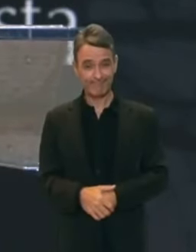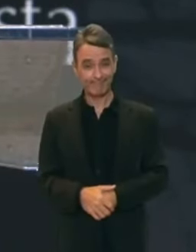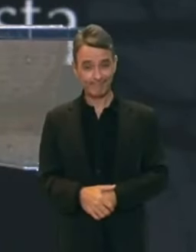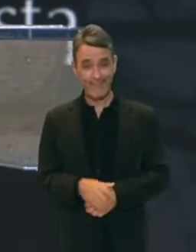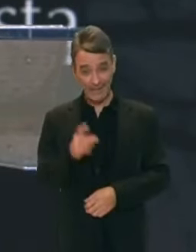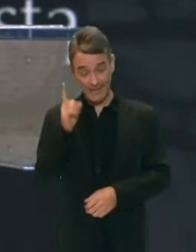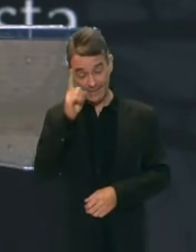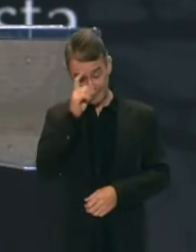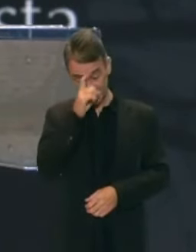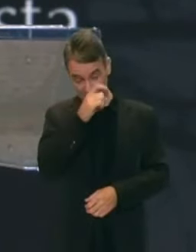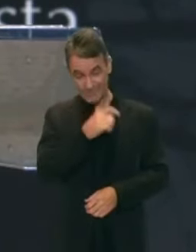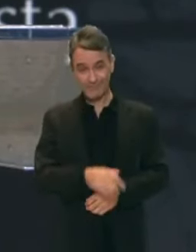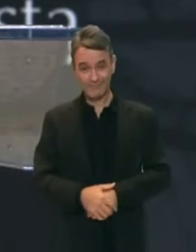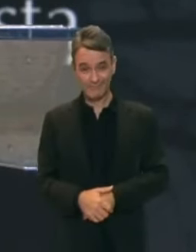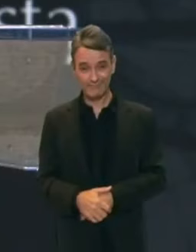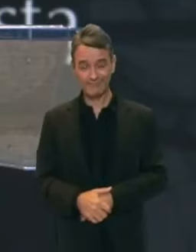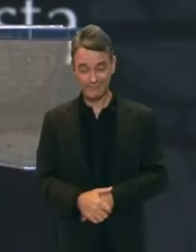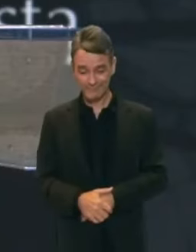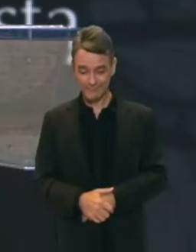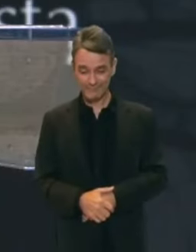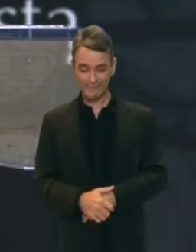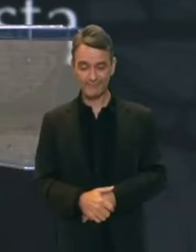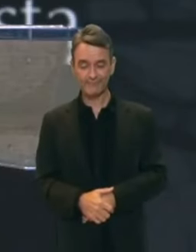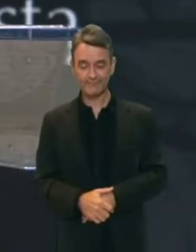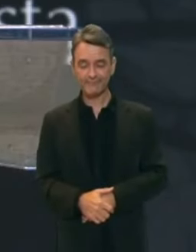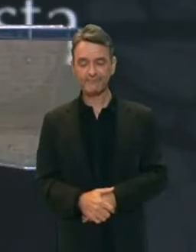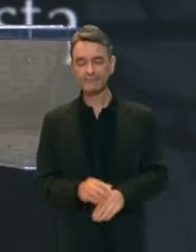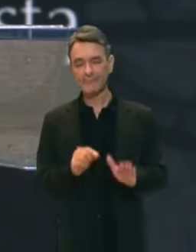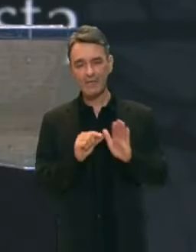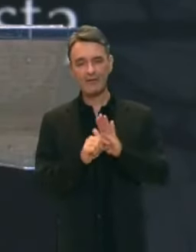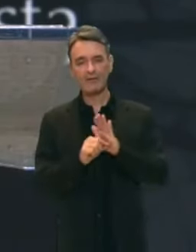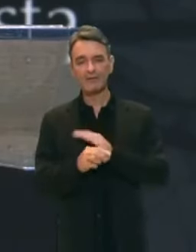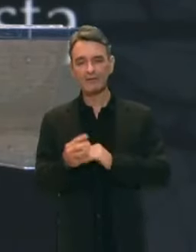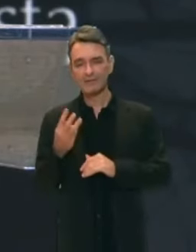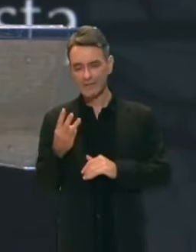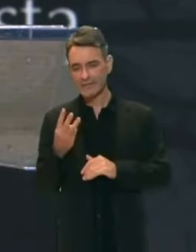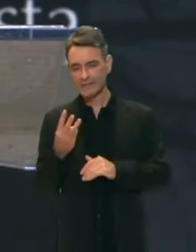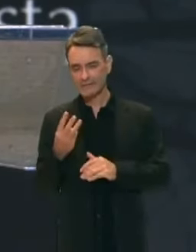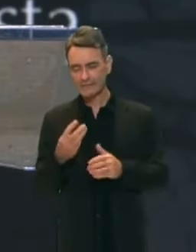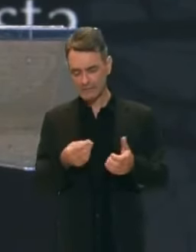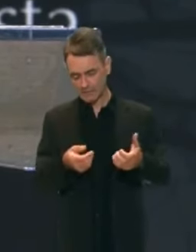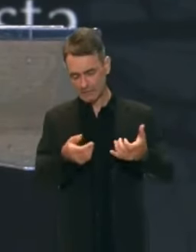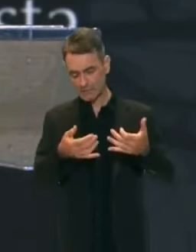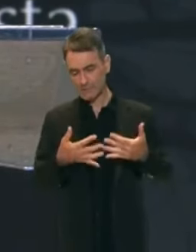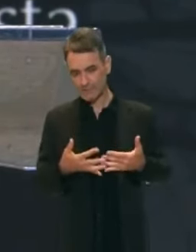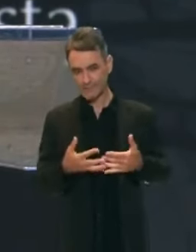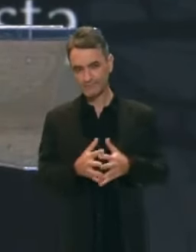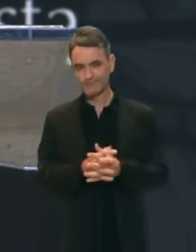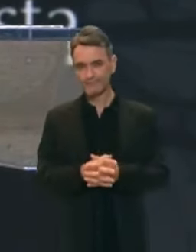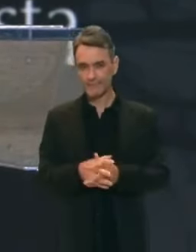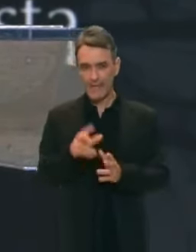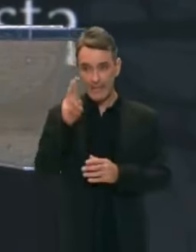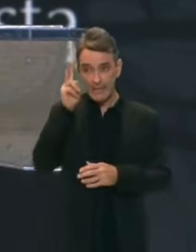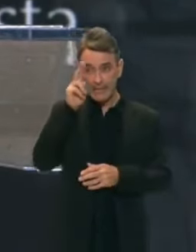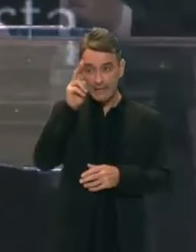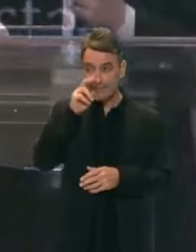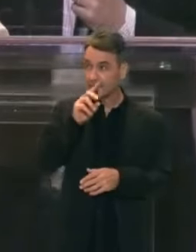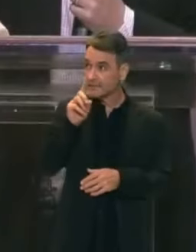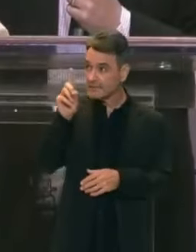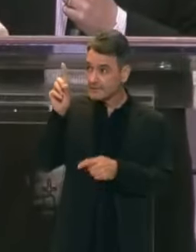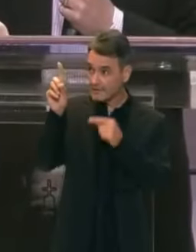é difícil. O versículo 3 ainda nos diz: lembre-se